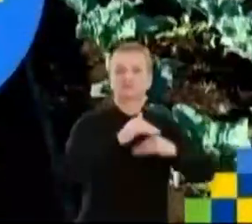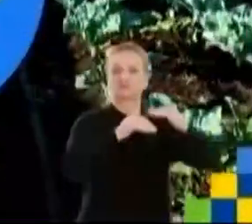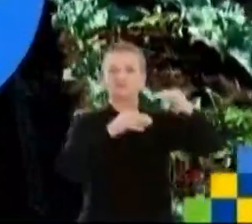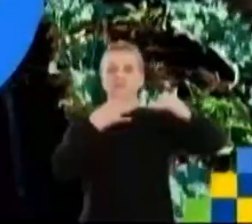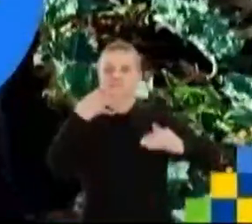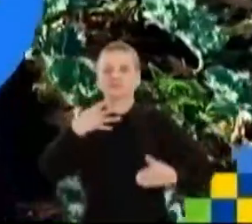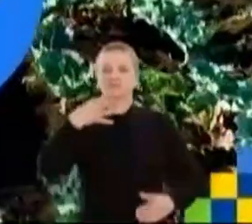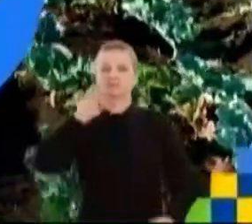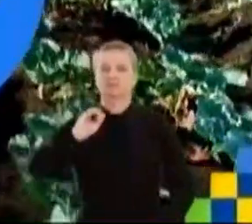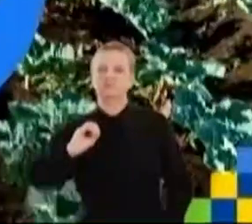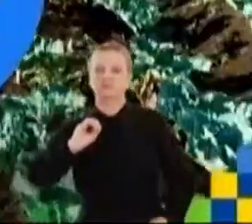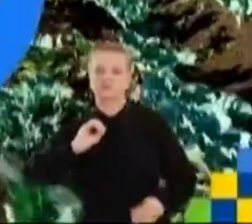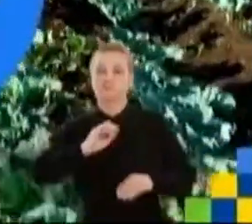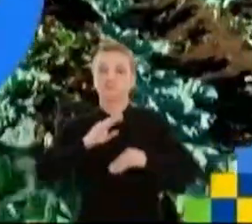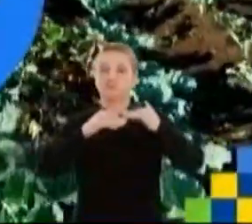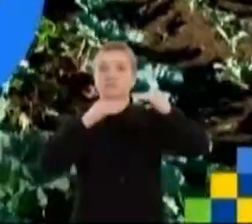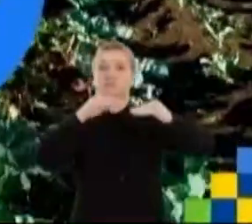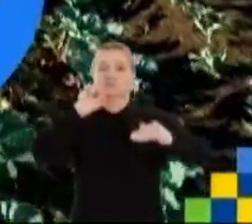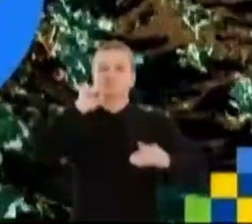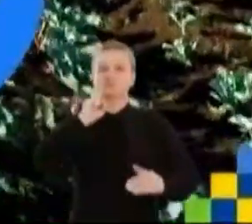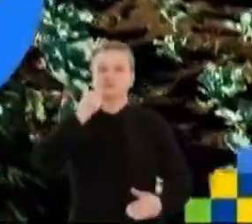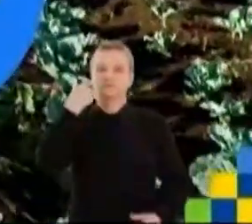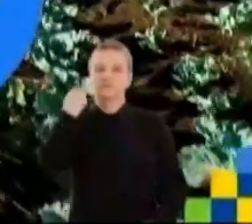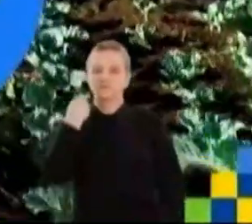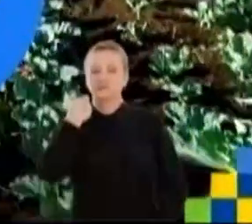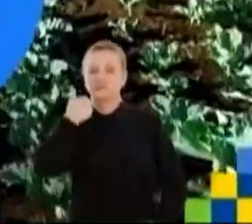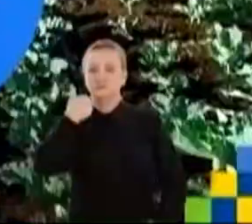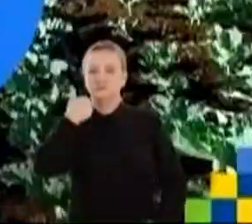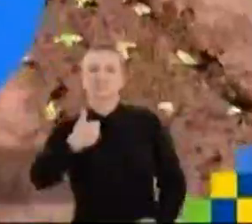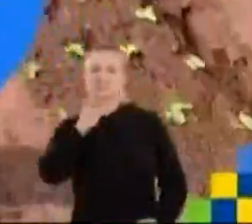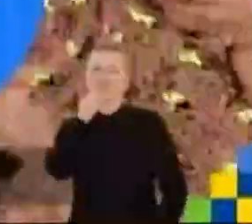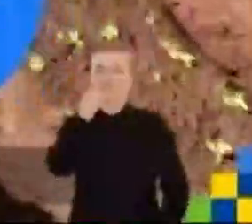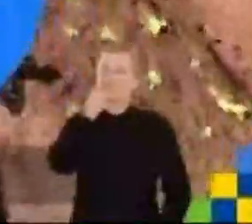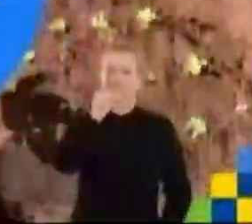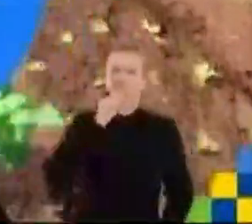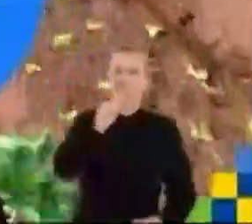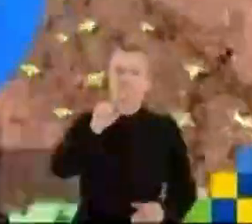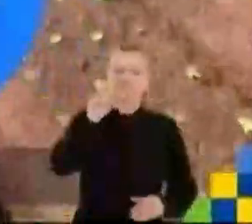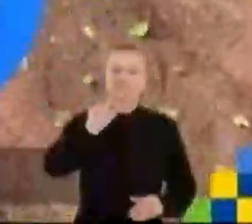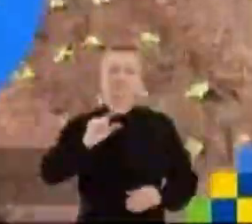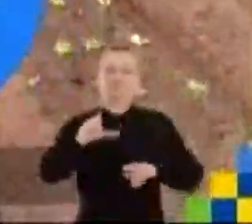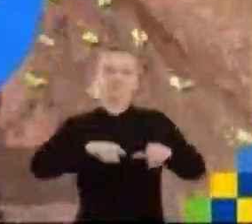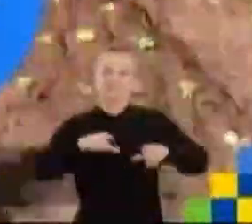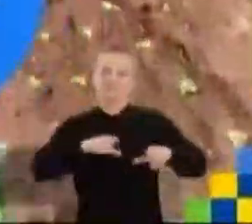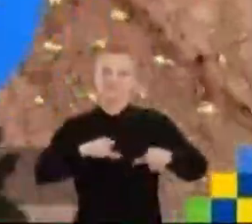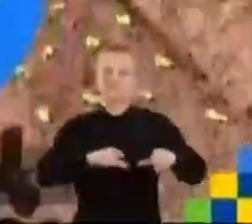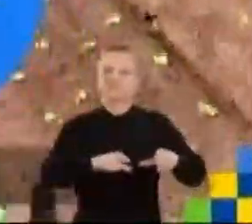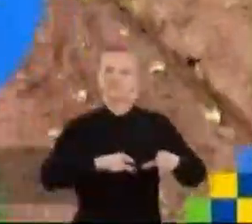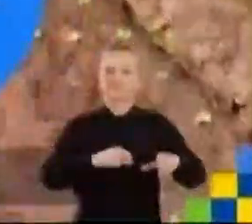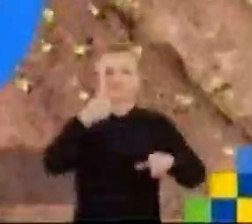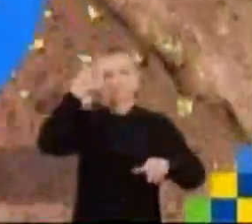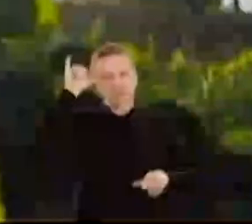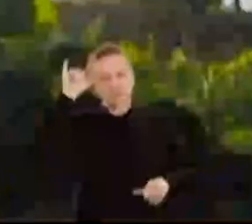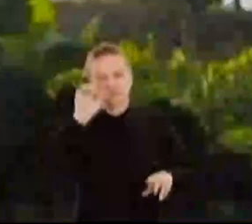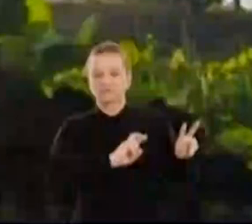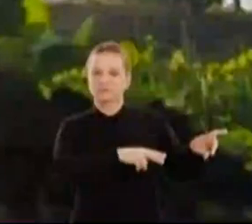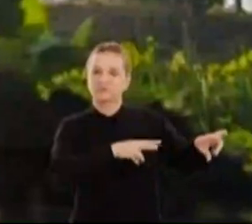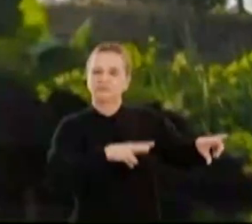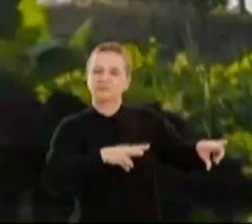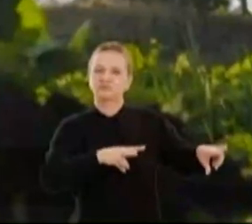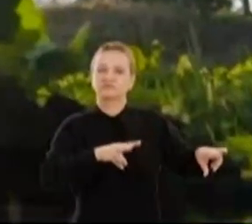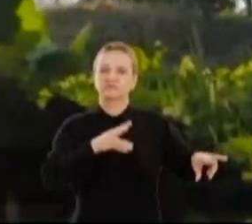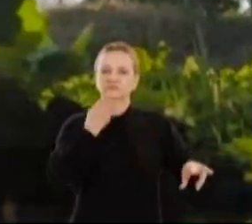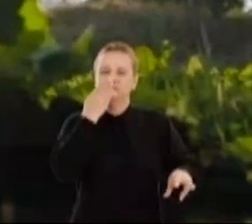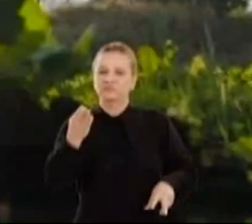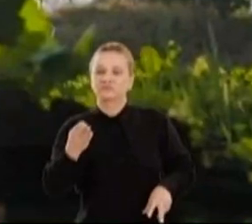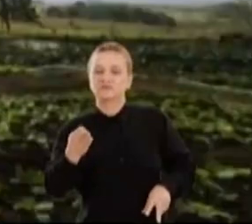Terra Nova, que aumentou de 40% para 81% a cobertura de água potável para pequenos agricultores. E